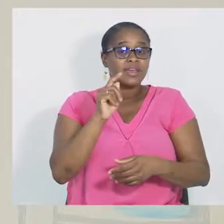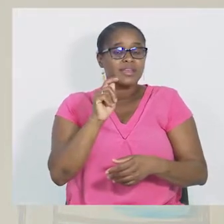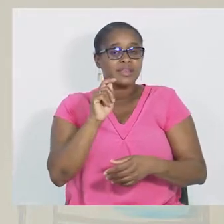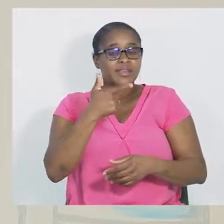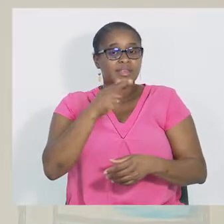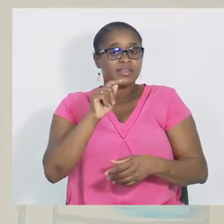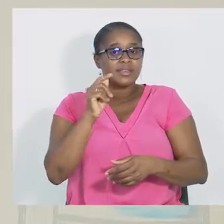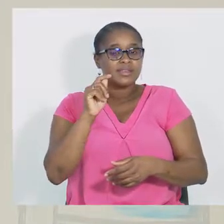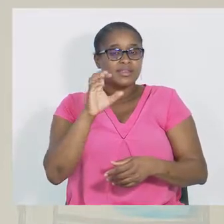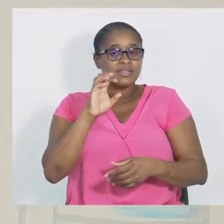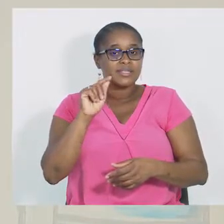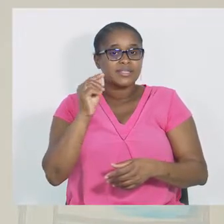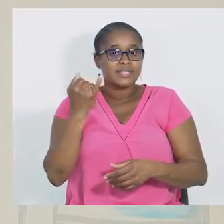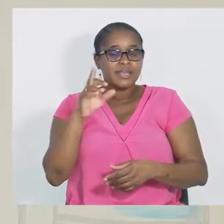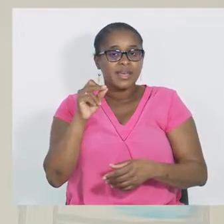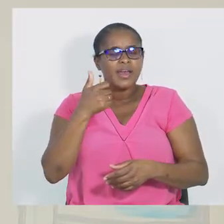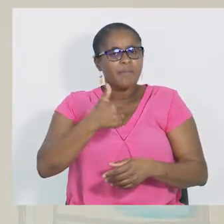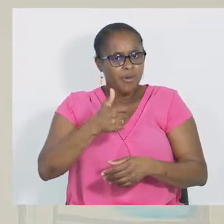nome?